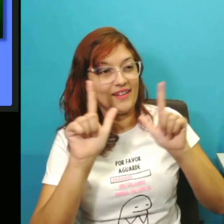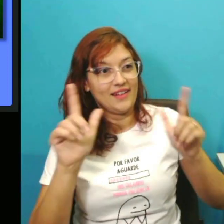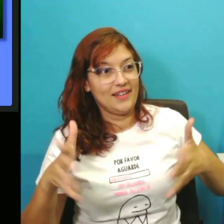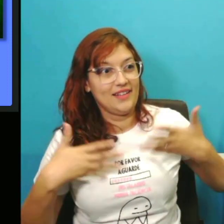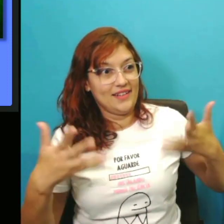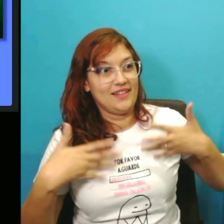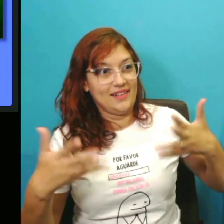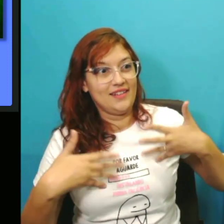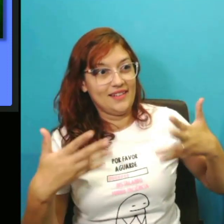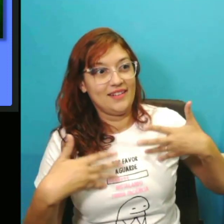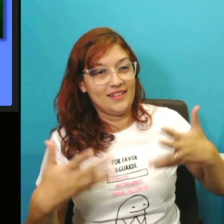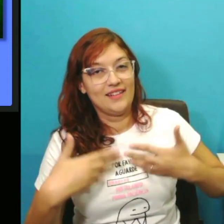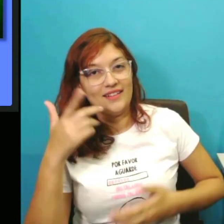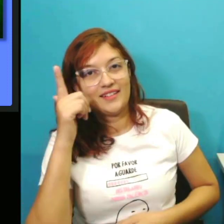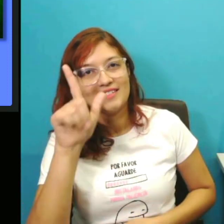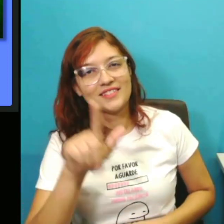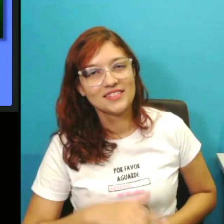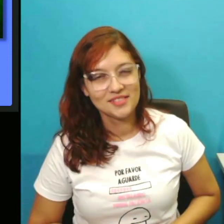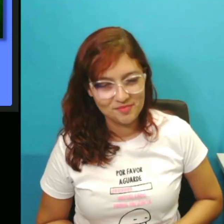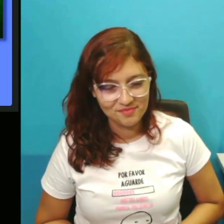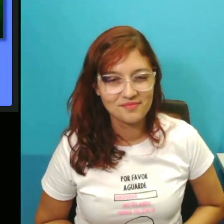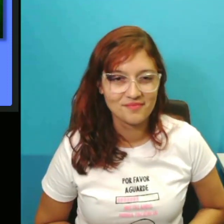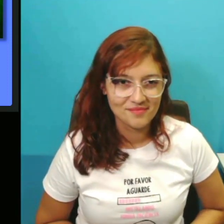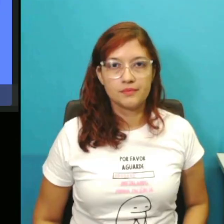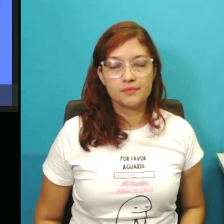ficar admirados e bem animados.